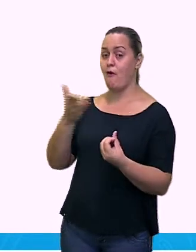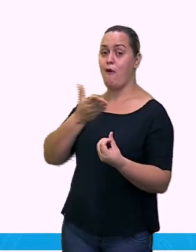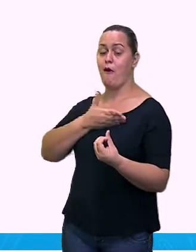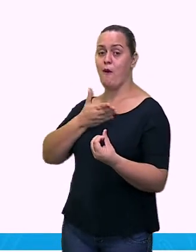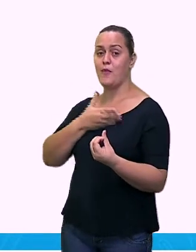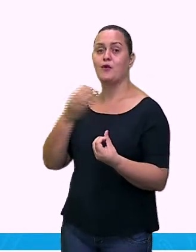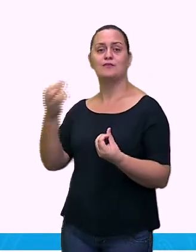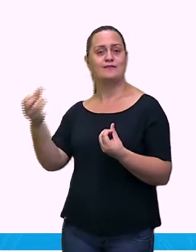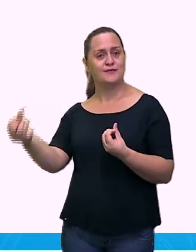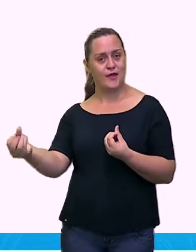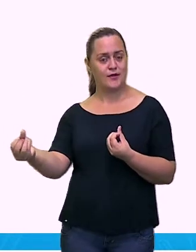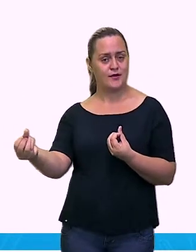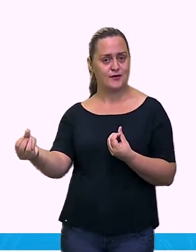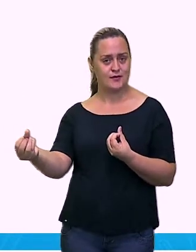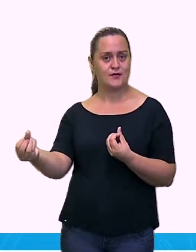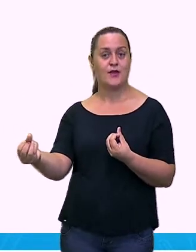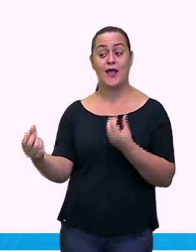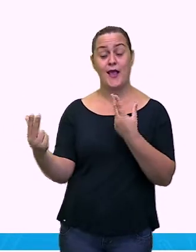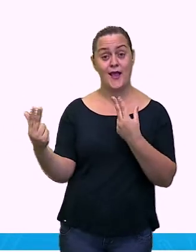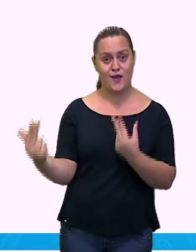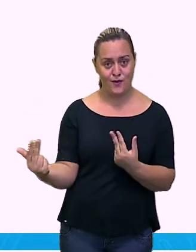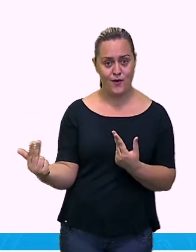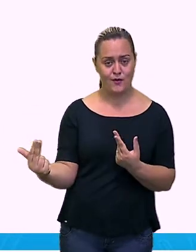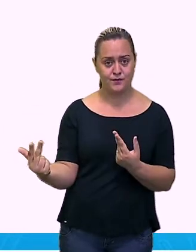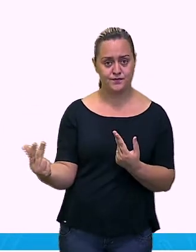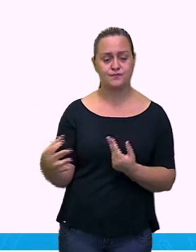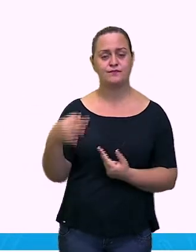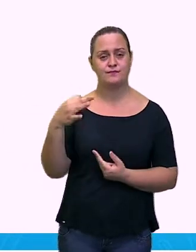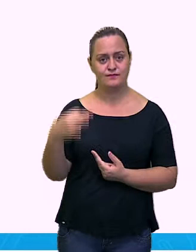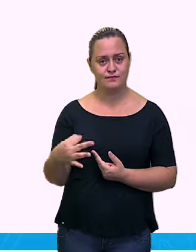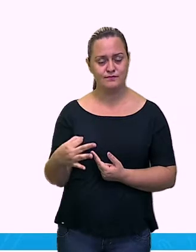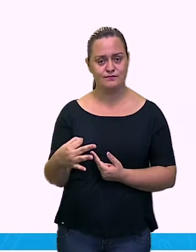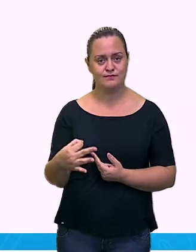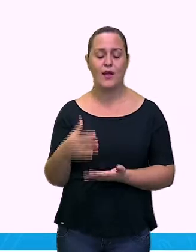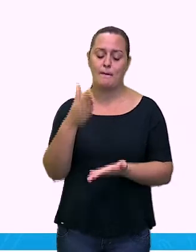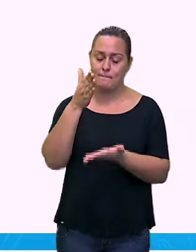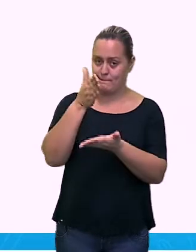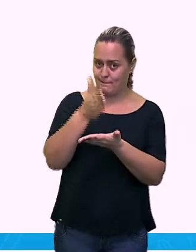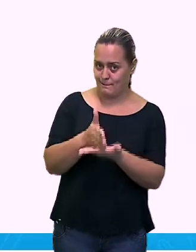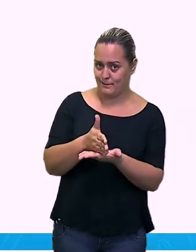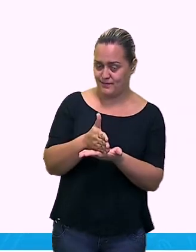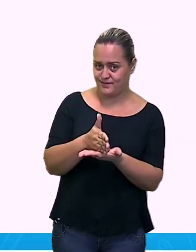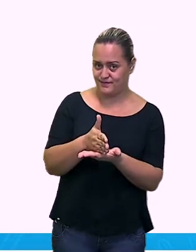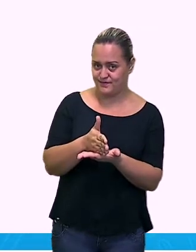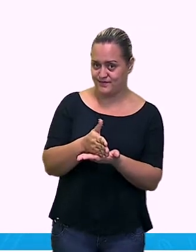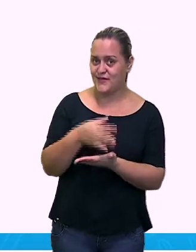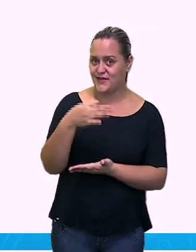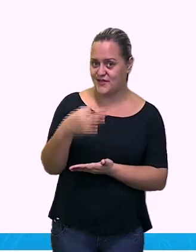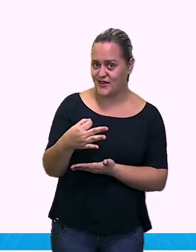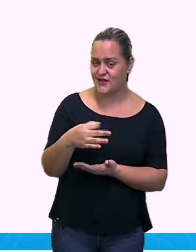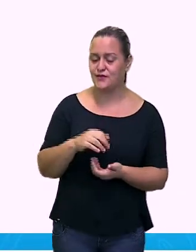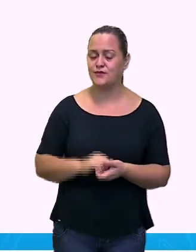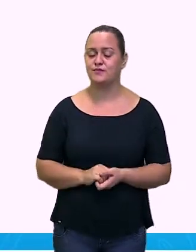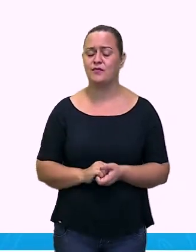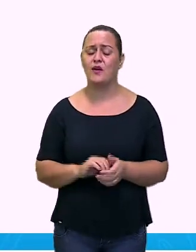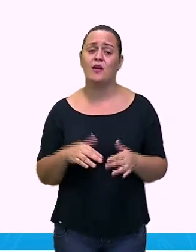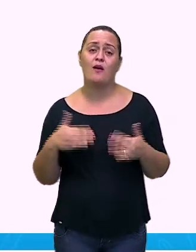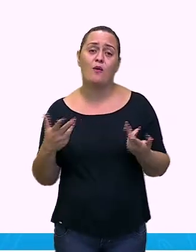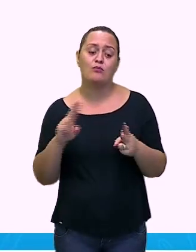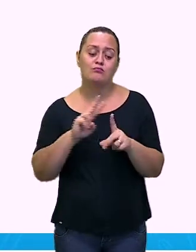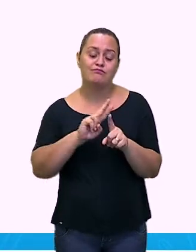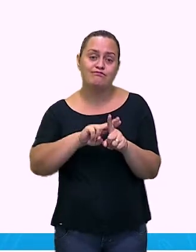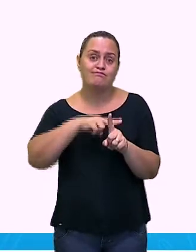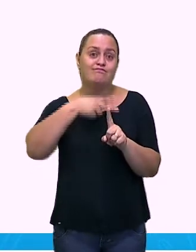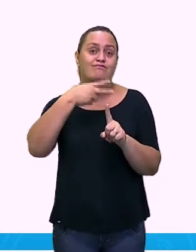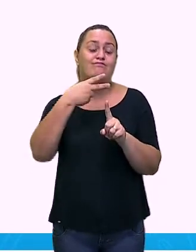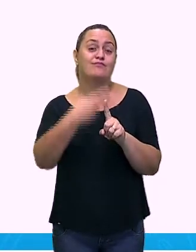também ficou com cê isso que quer dizer a metade agora o dobro